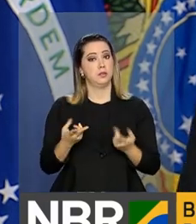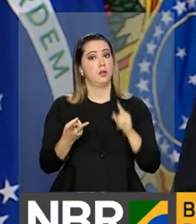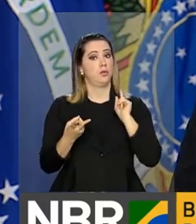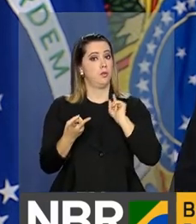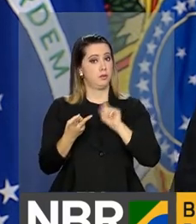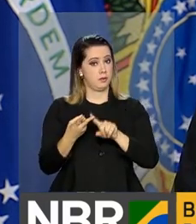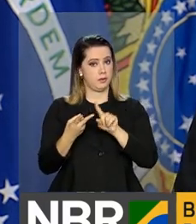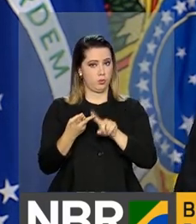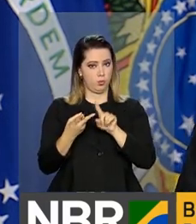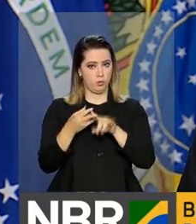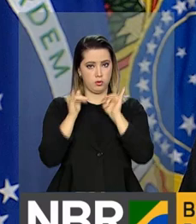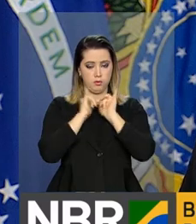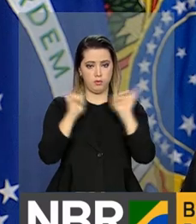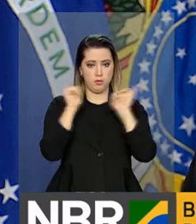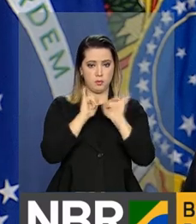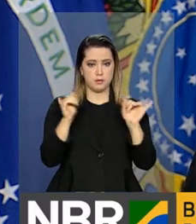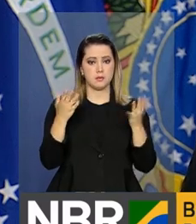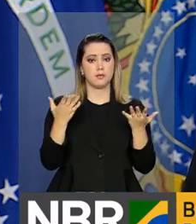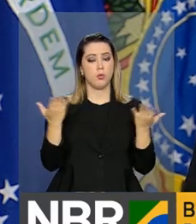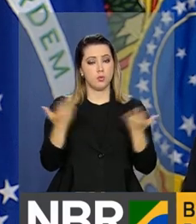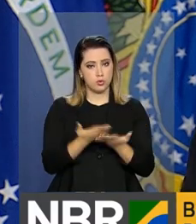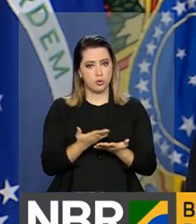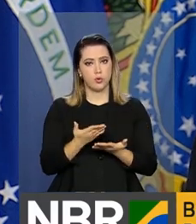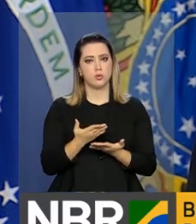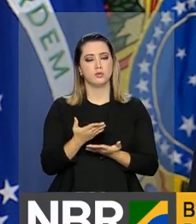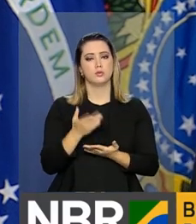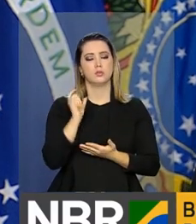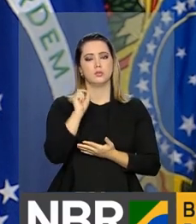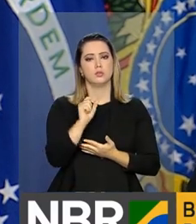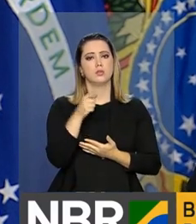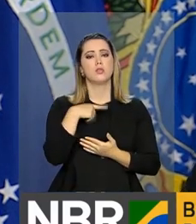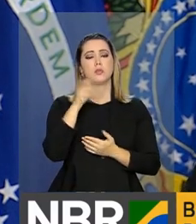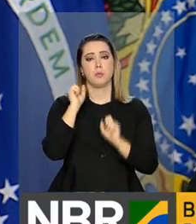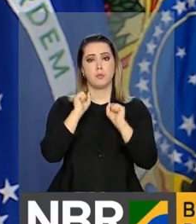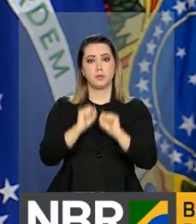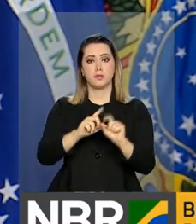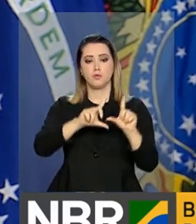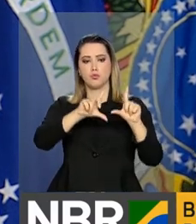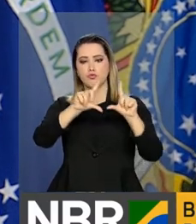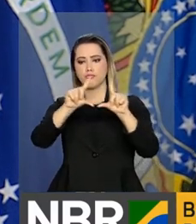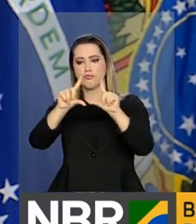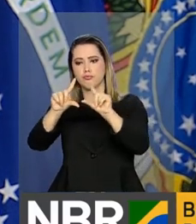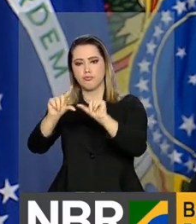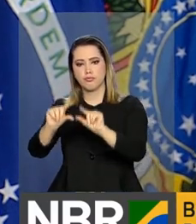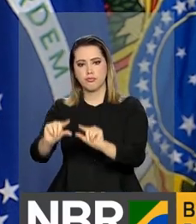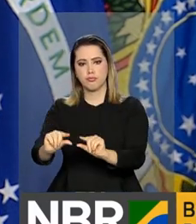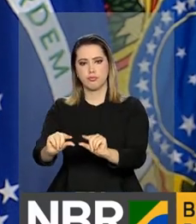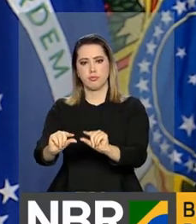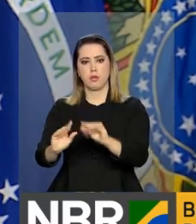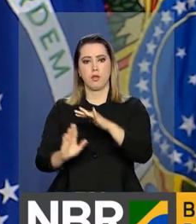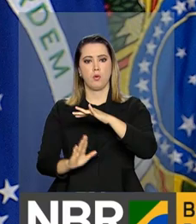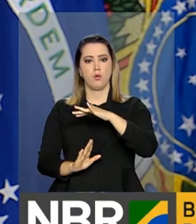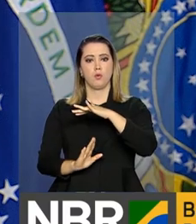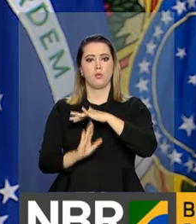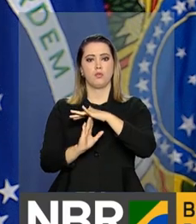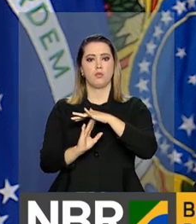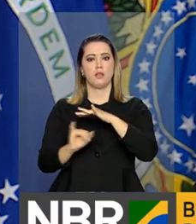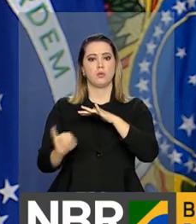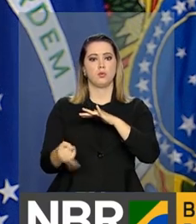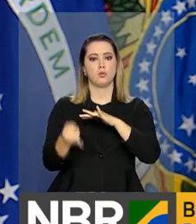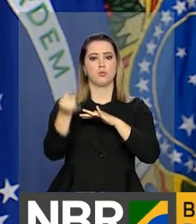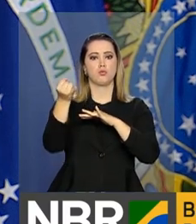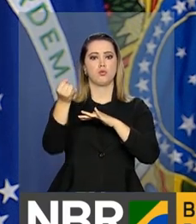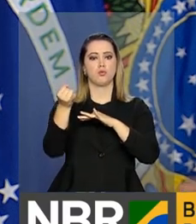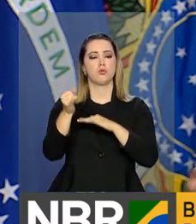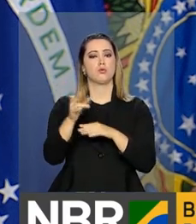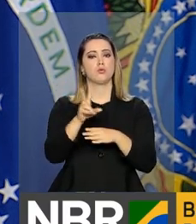notícia notícia boa do dia é que foi possível reduzir o teto dos juros do